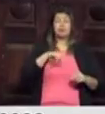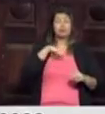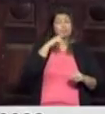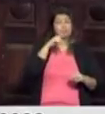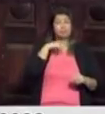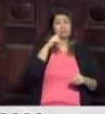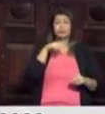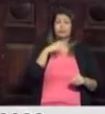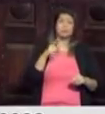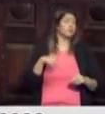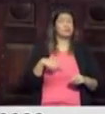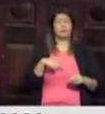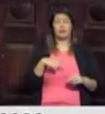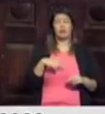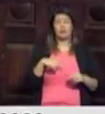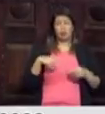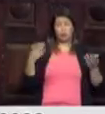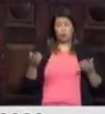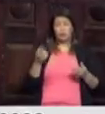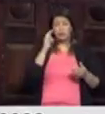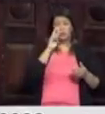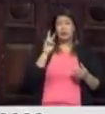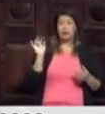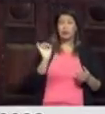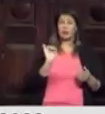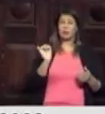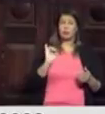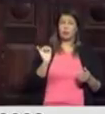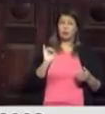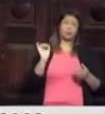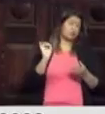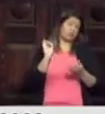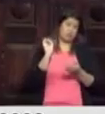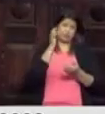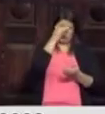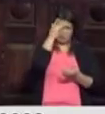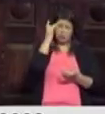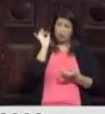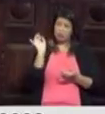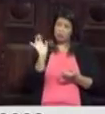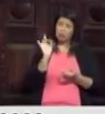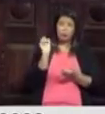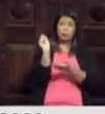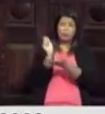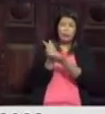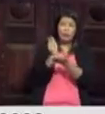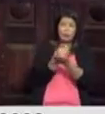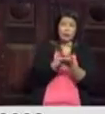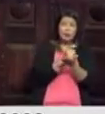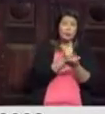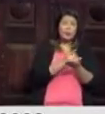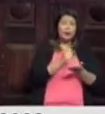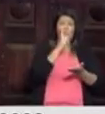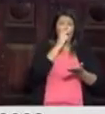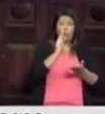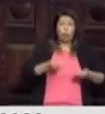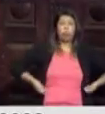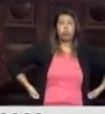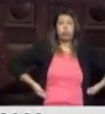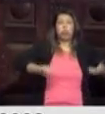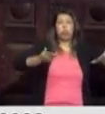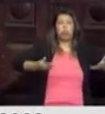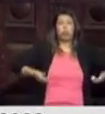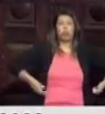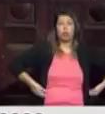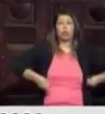nós vemos os impostos pagos pelos cidadãos cariocas e fluminenses jogados no ralo,